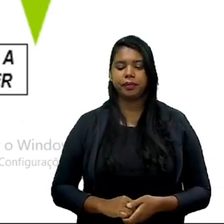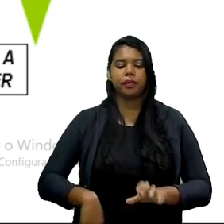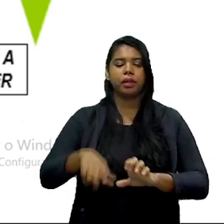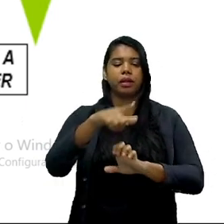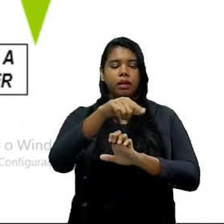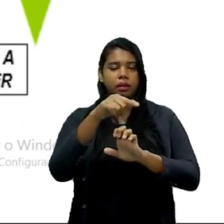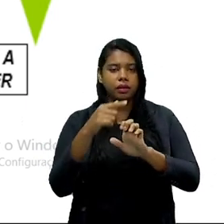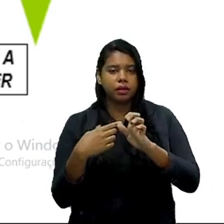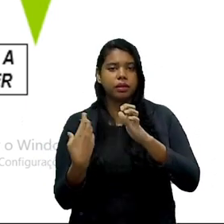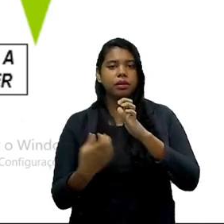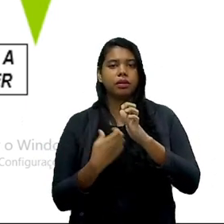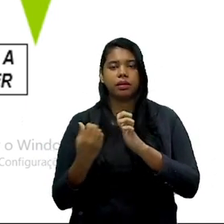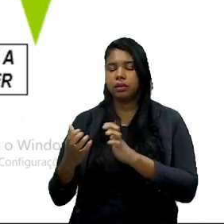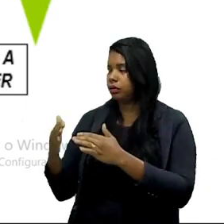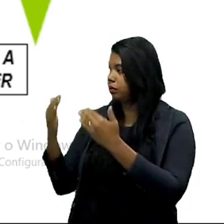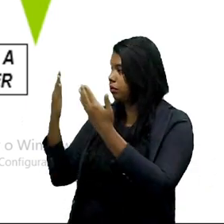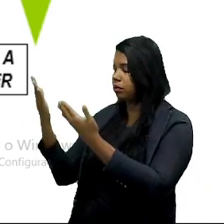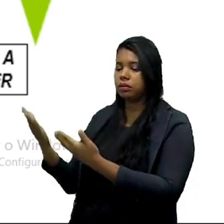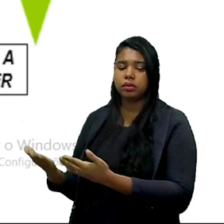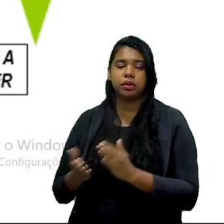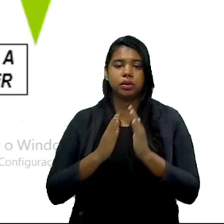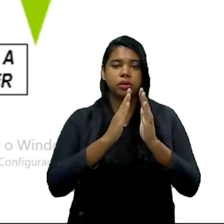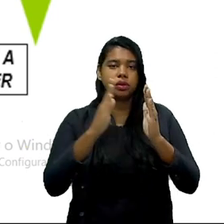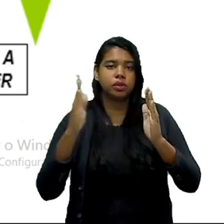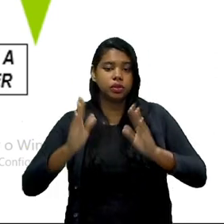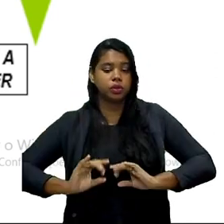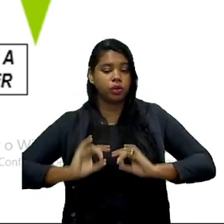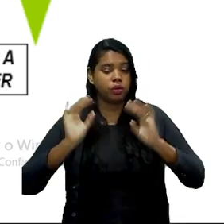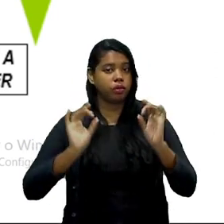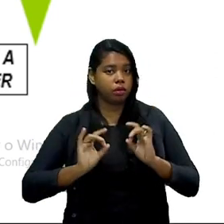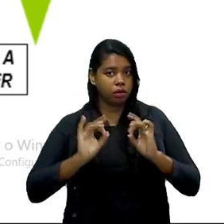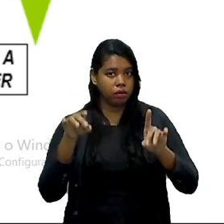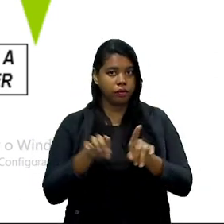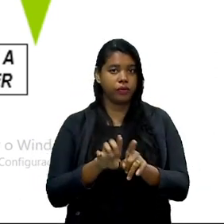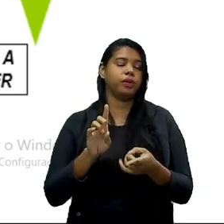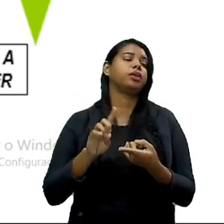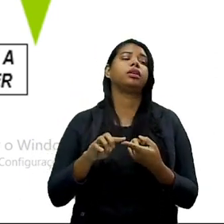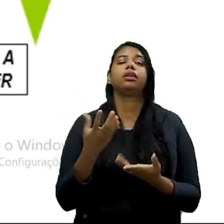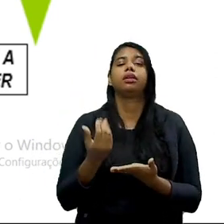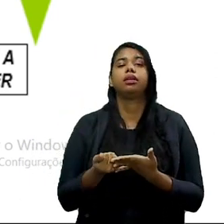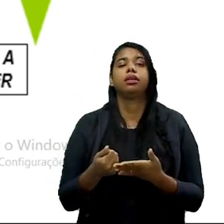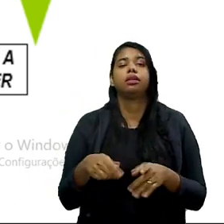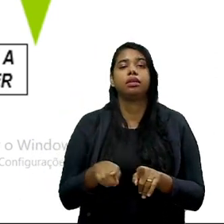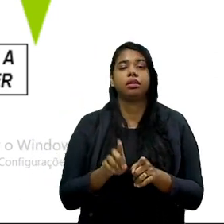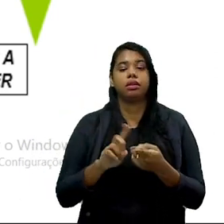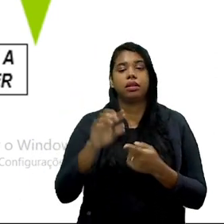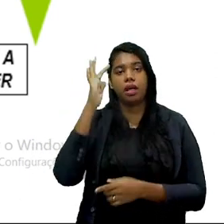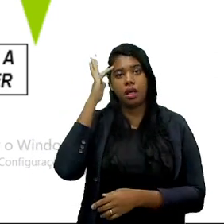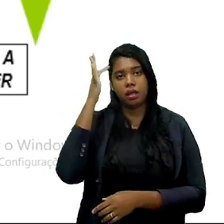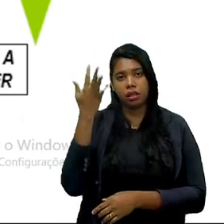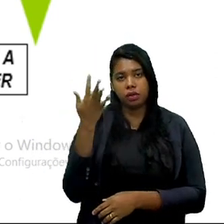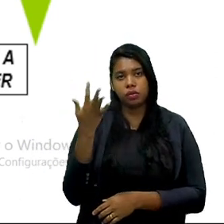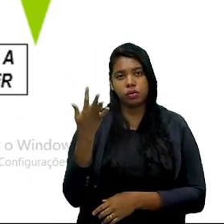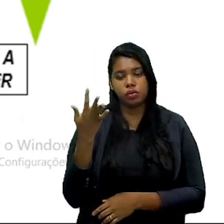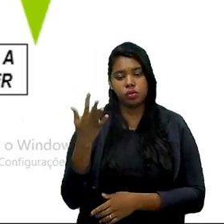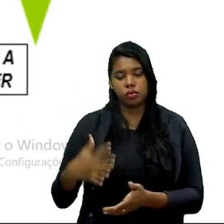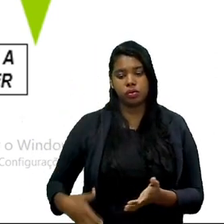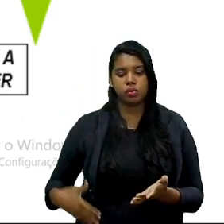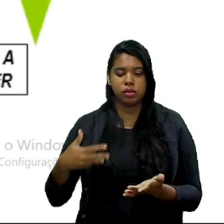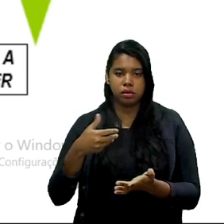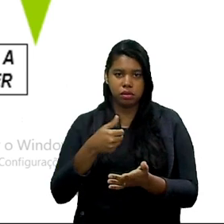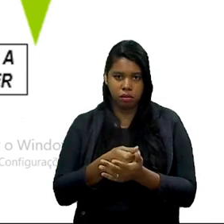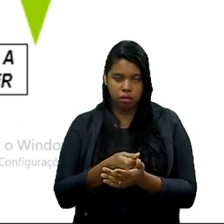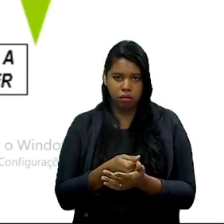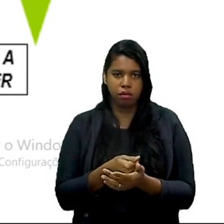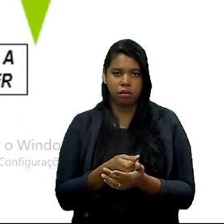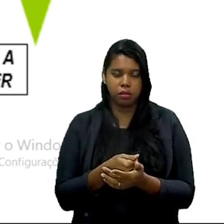adquire estoque, ela vende. Quando ela adquire estoque, foi resultado de uma decisão de compra. A compra